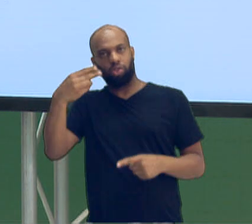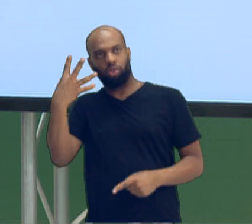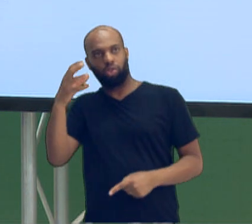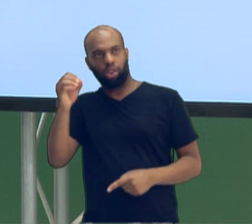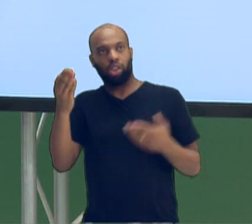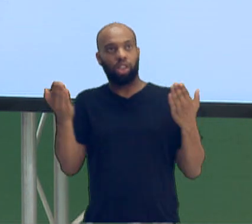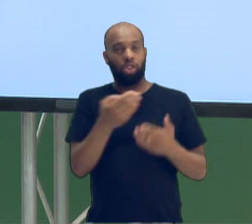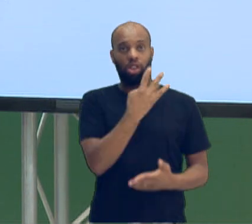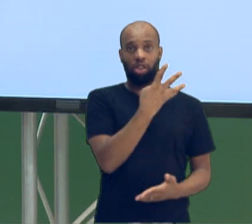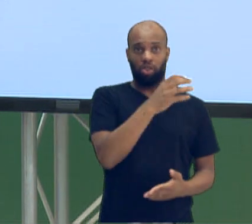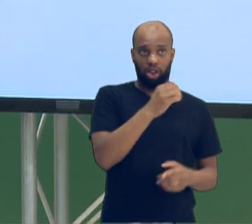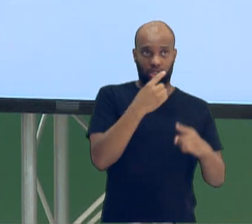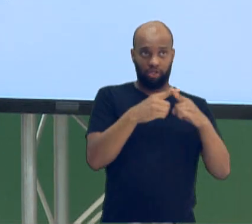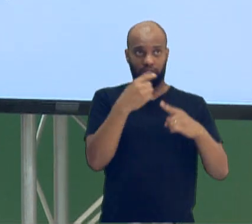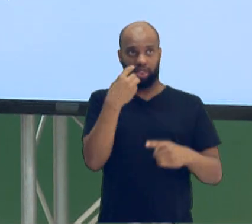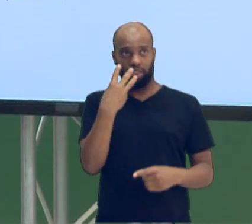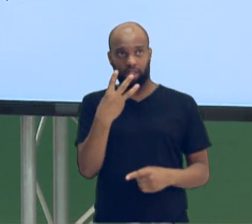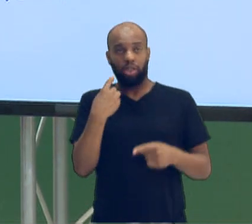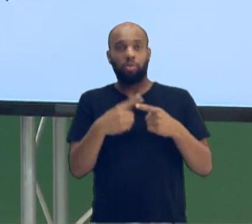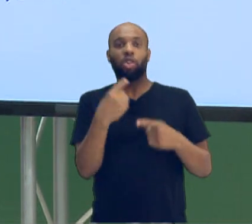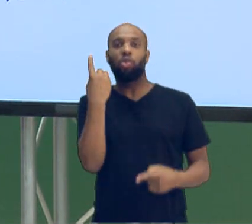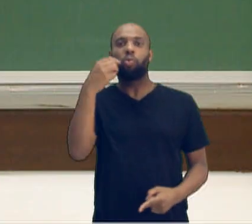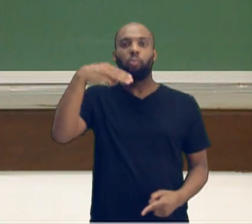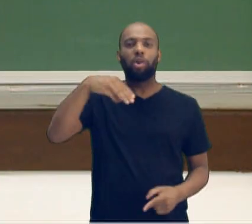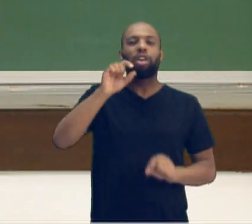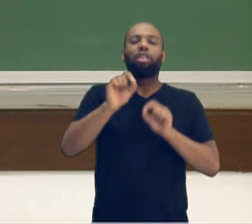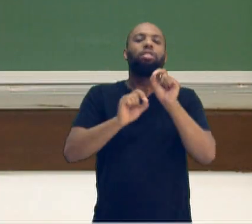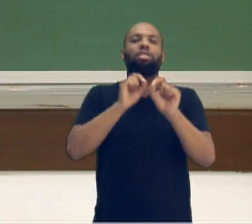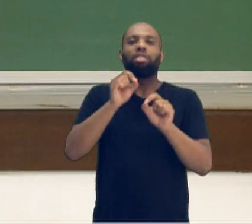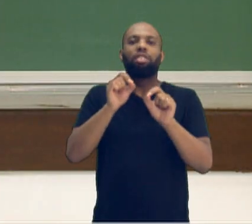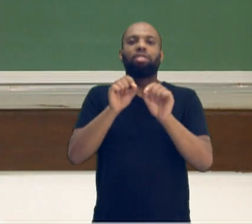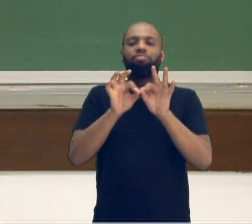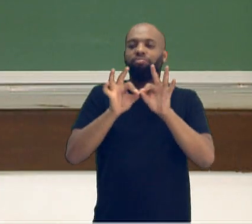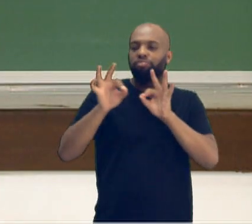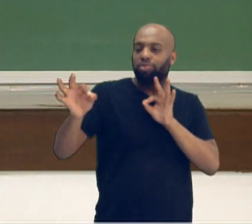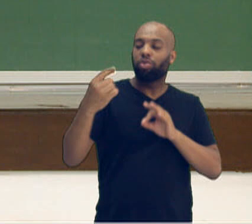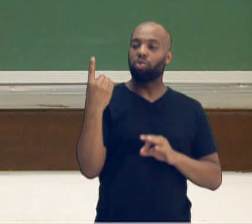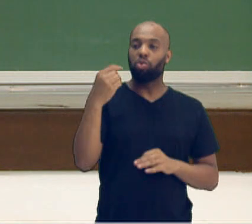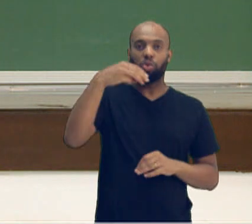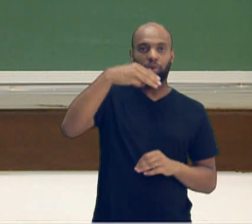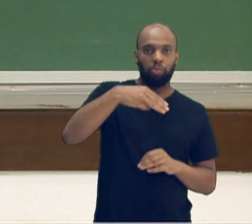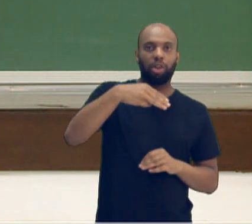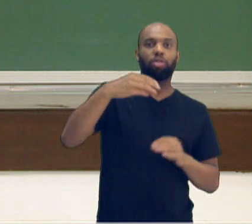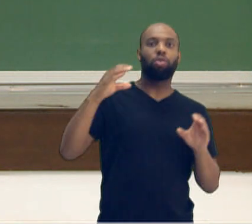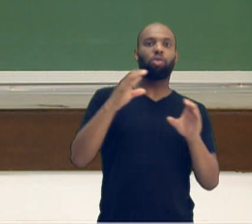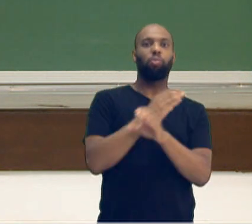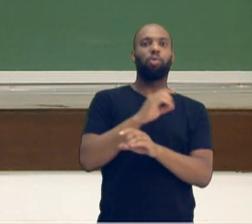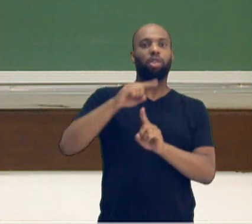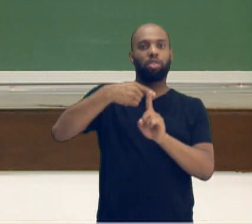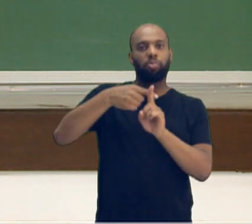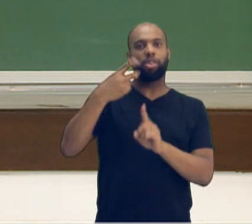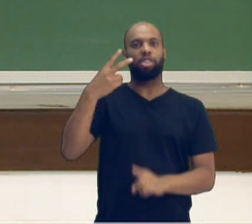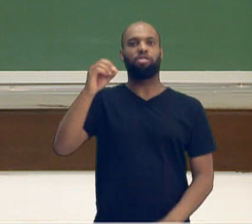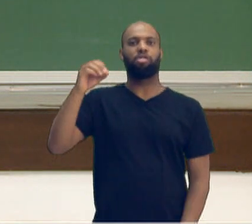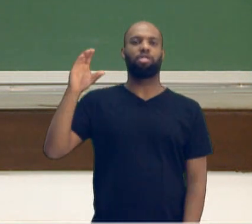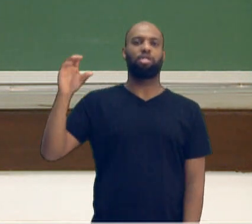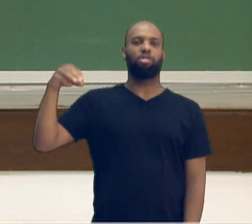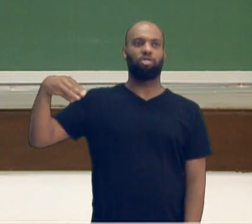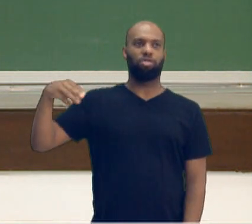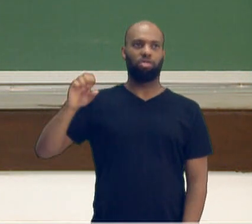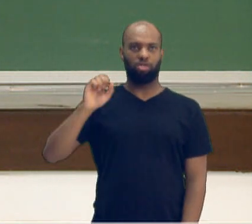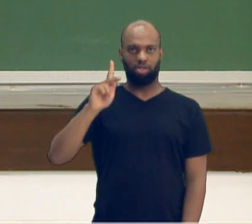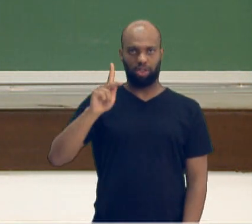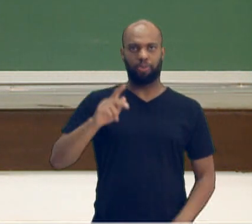se 1 metro é 100 e eu estou com 120, então eu vou ter 1 metro inteiro e mais 20 centímetros. Tudo bem?